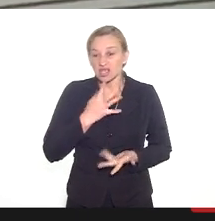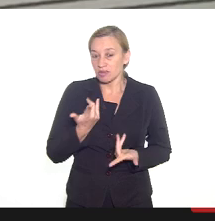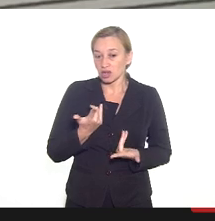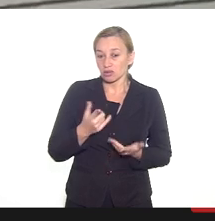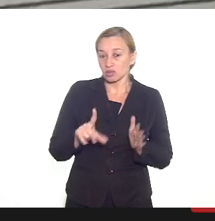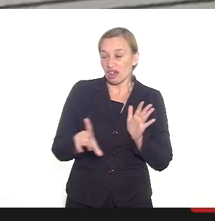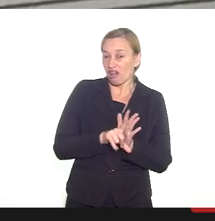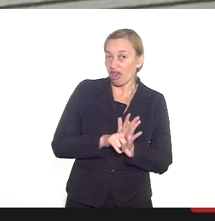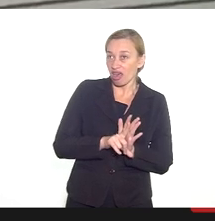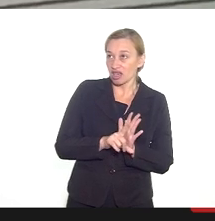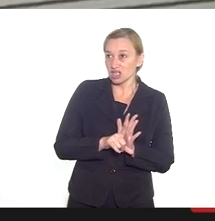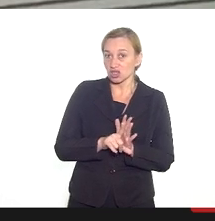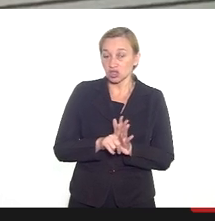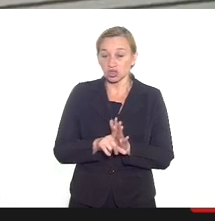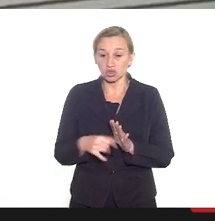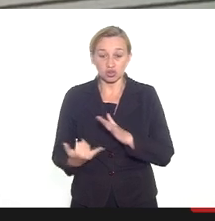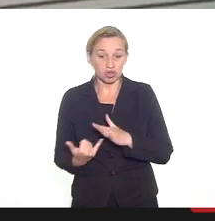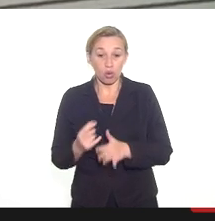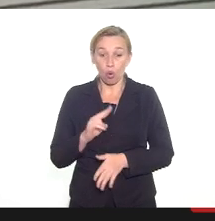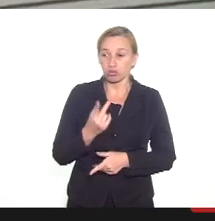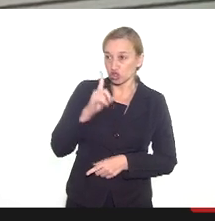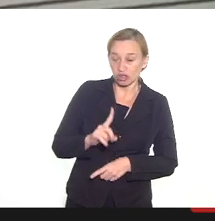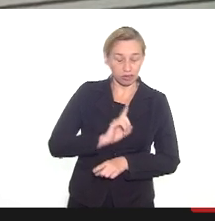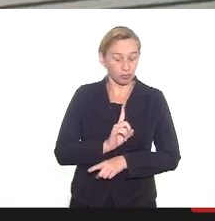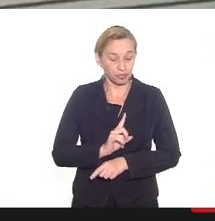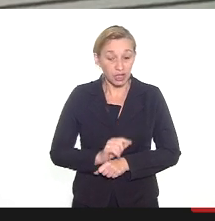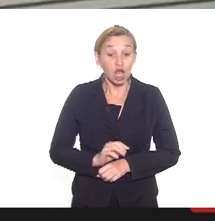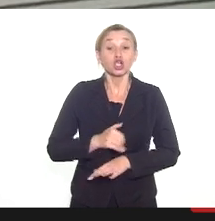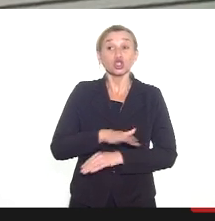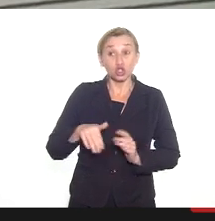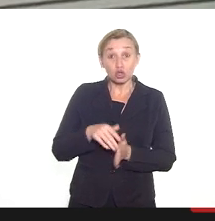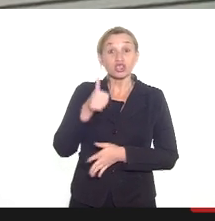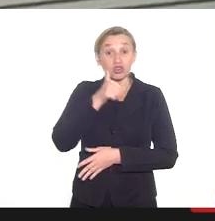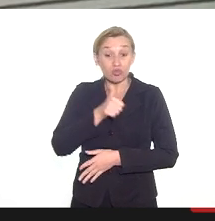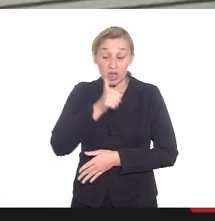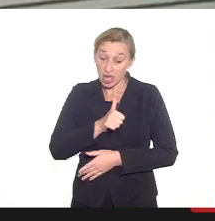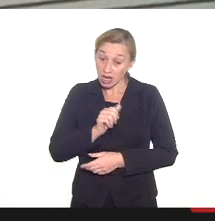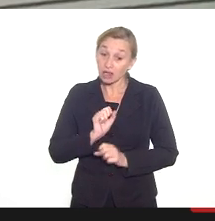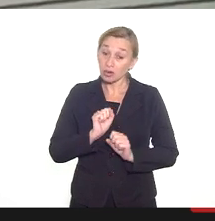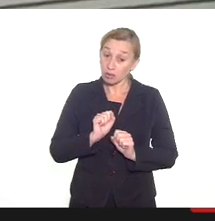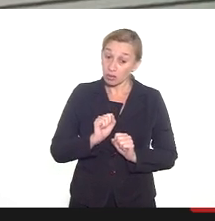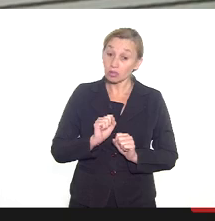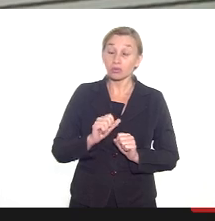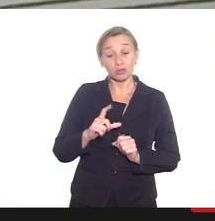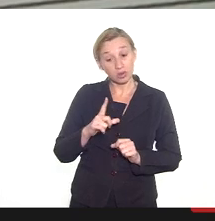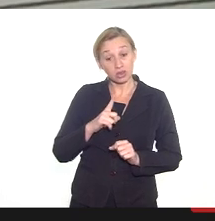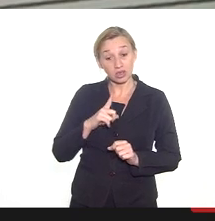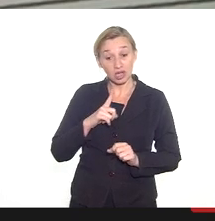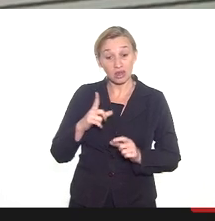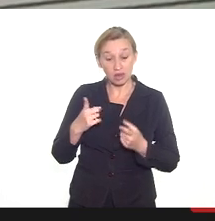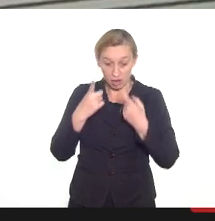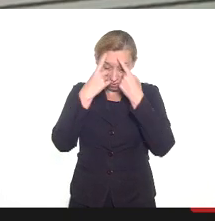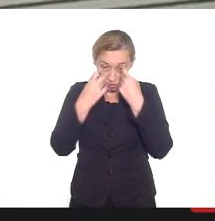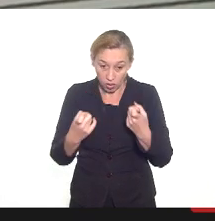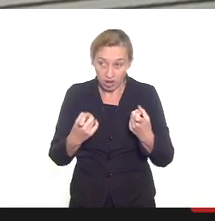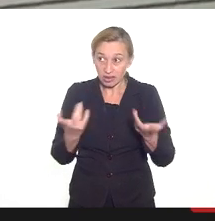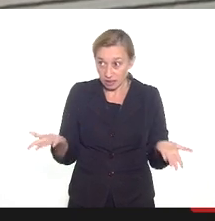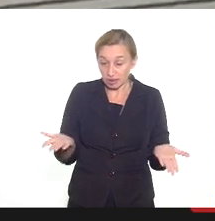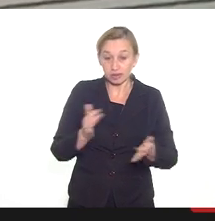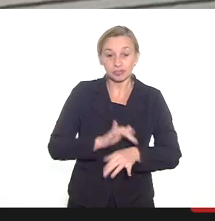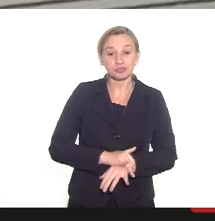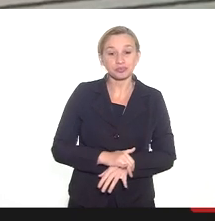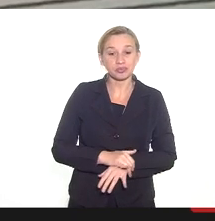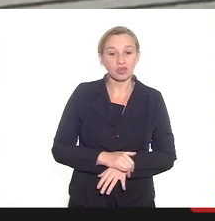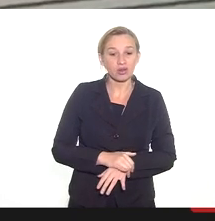das instituições ou do direito. Isso, então, todas as mulheres estão sujeitas a um tipo de situação como essa. No livro eu trago